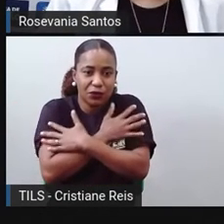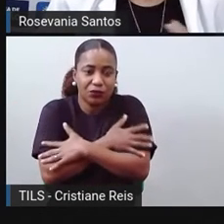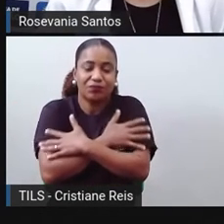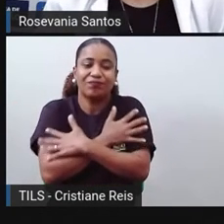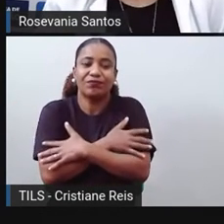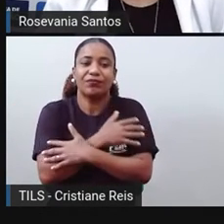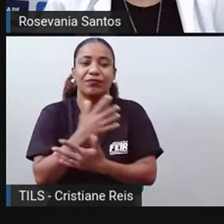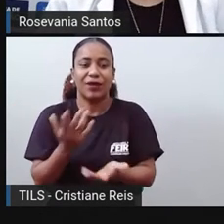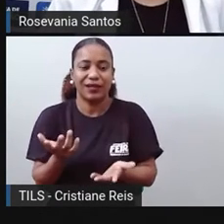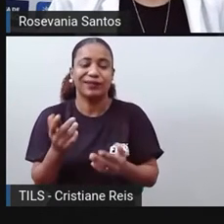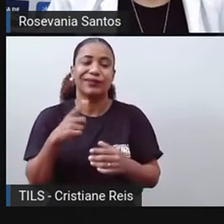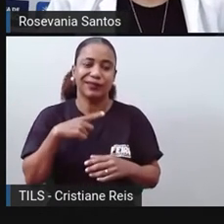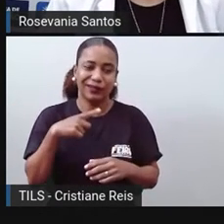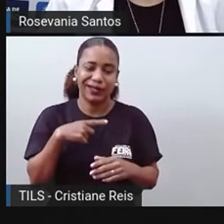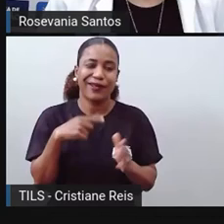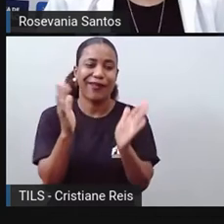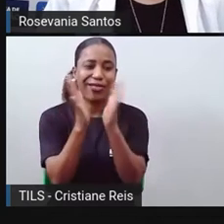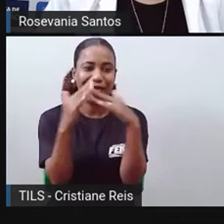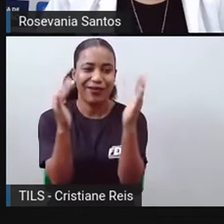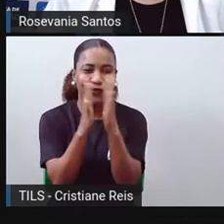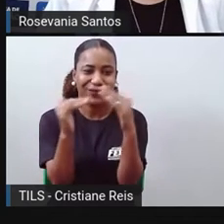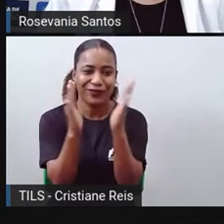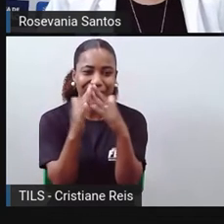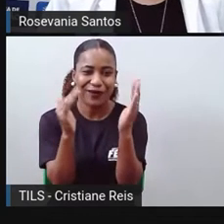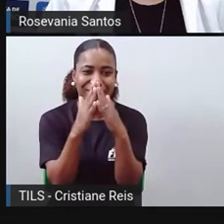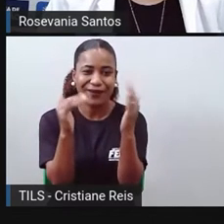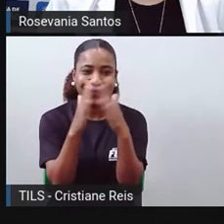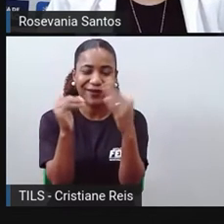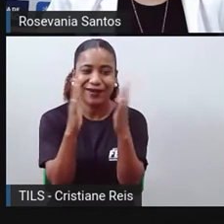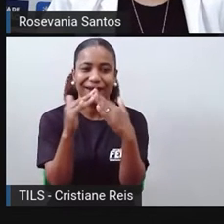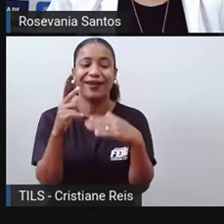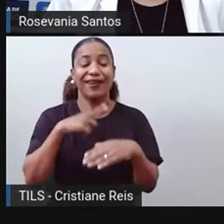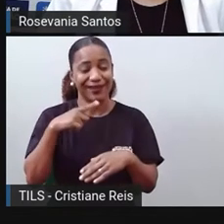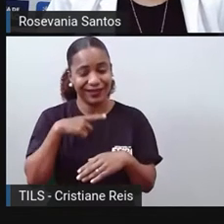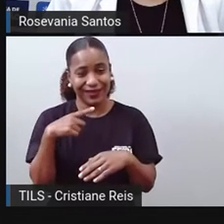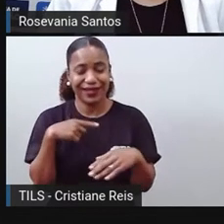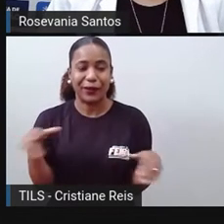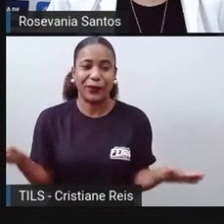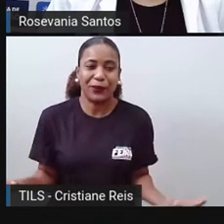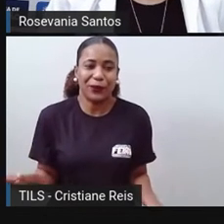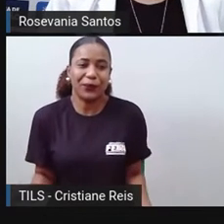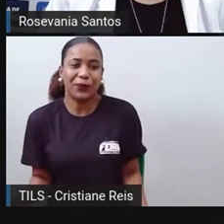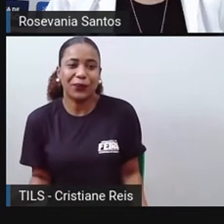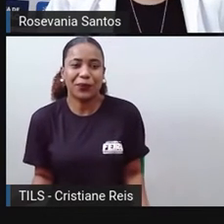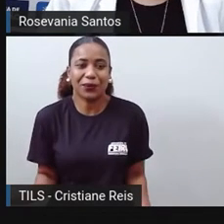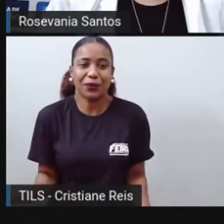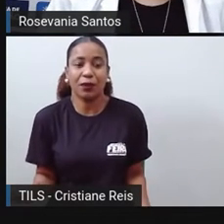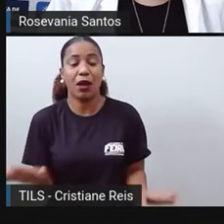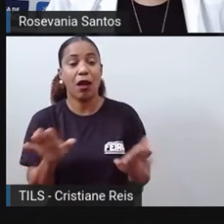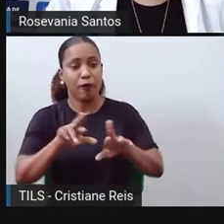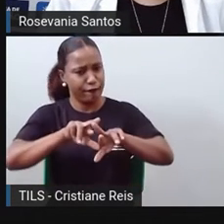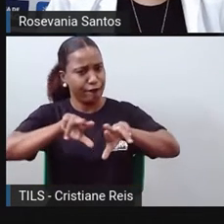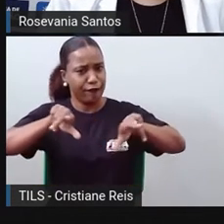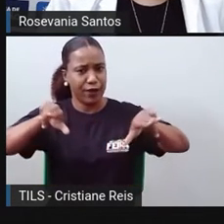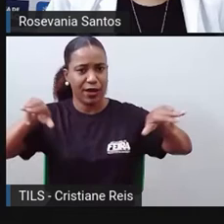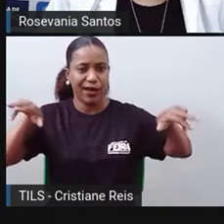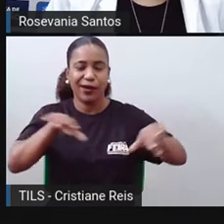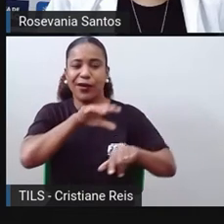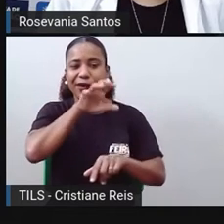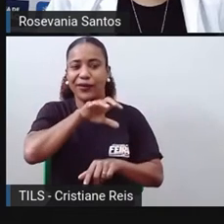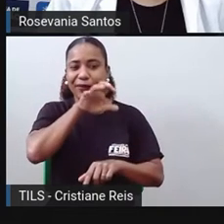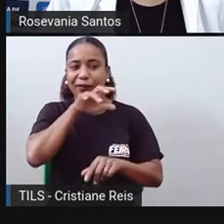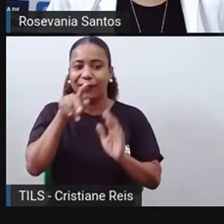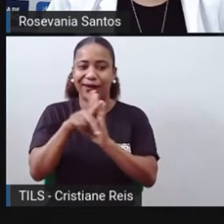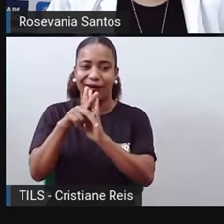pinguins, de focas, de leões, de aves, né? Entre outros animais que a gente vai encontrar lá. Mas quando a gente fala, né, no